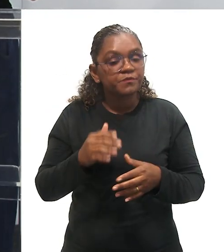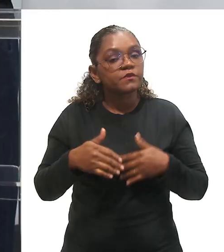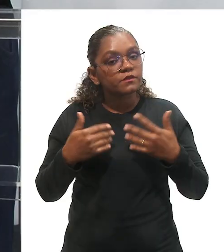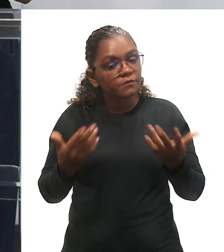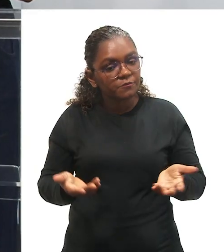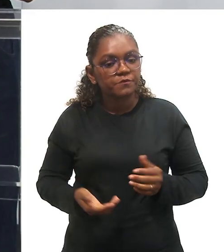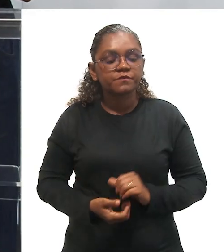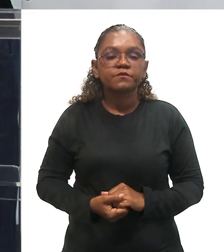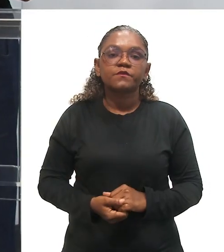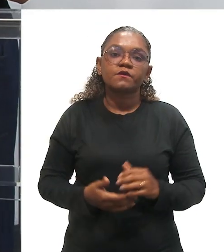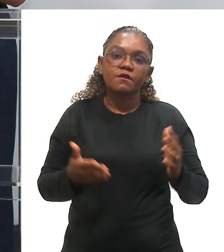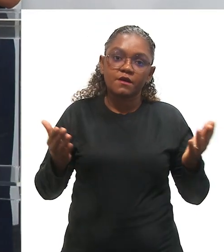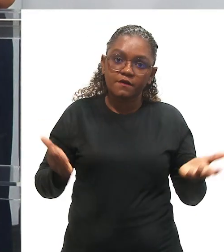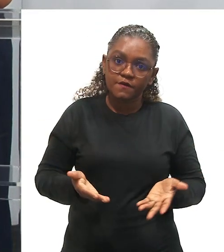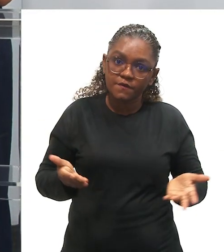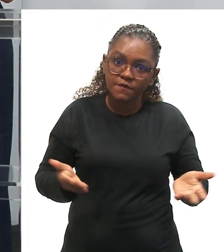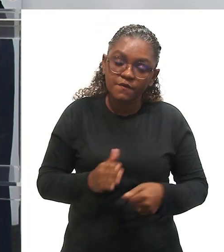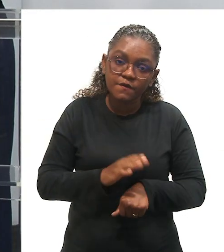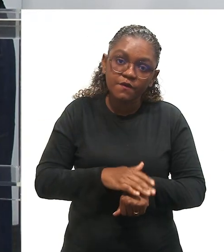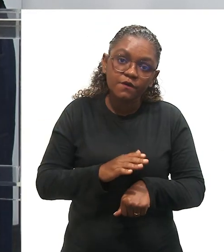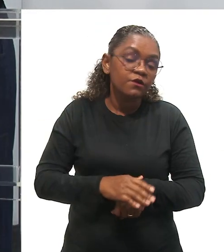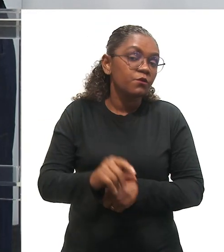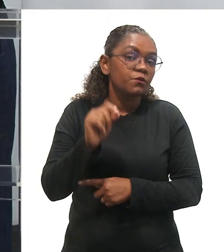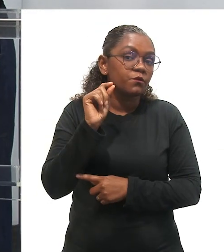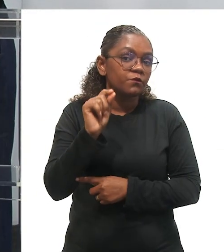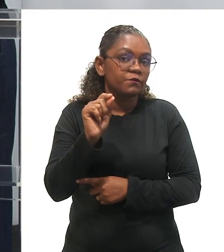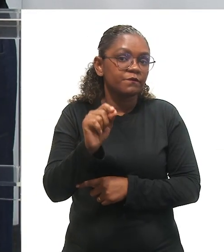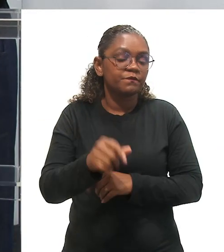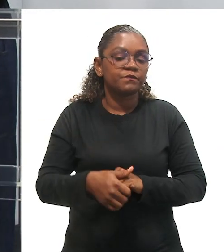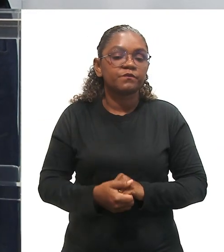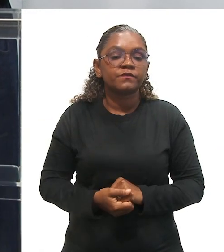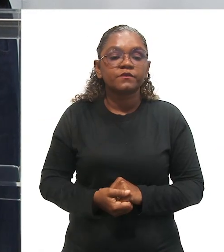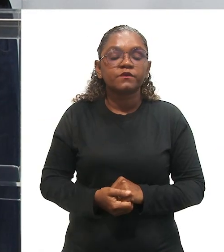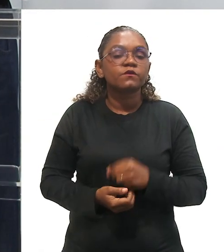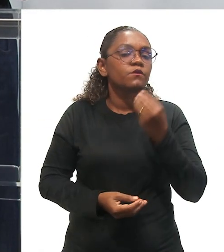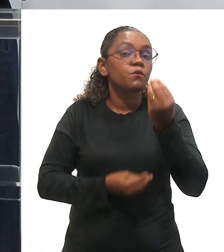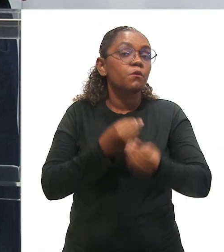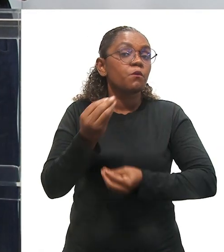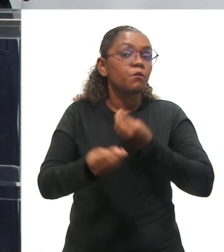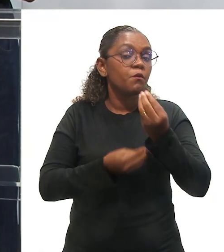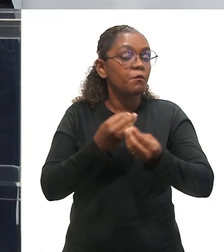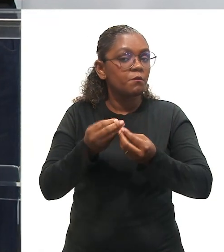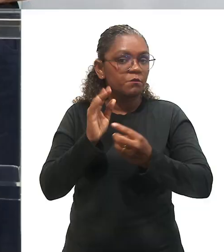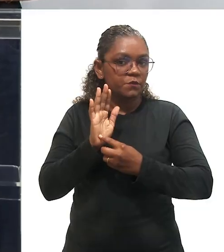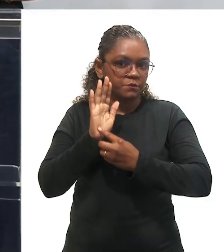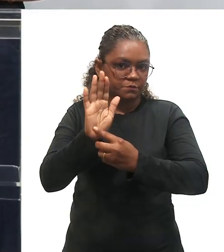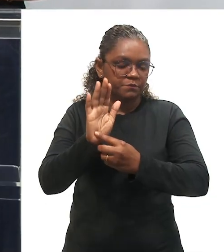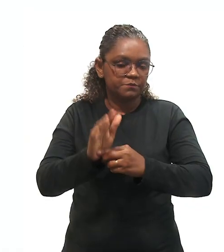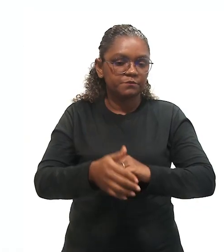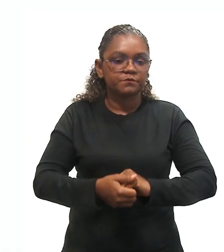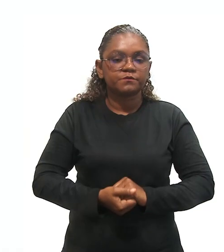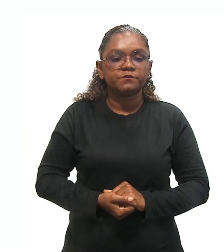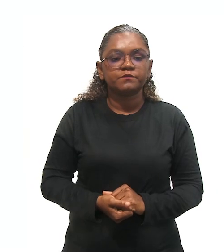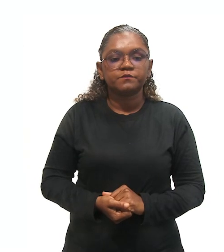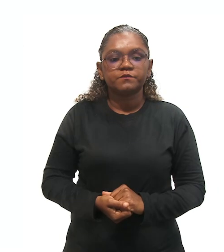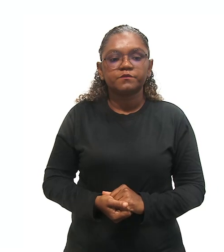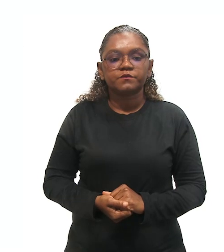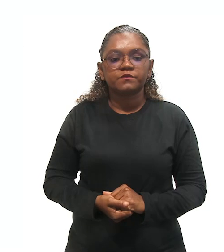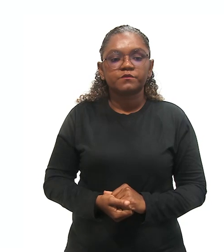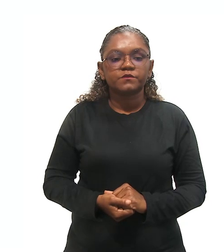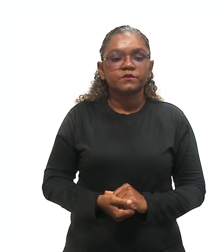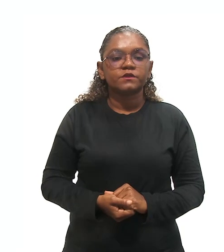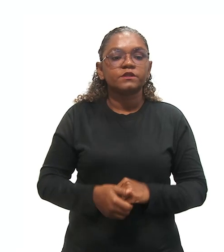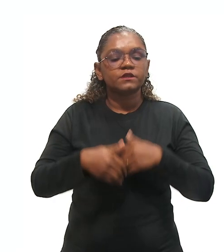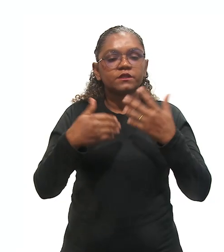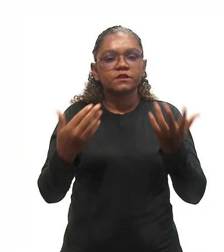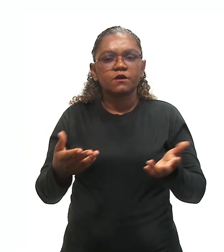vou passar para vocês de que forma que isso é demonstrado, tá? Vamos lá, então? O